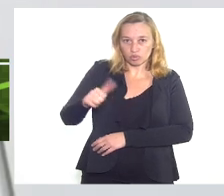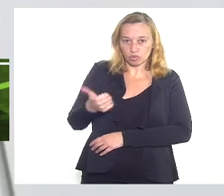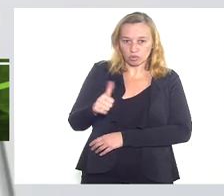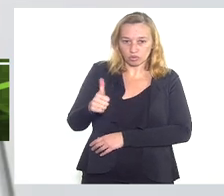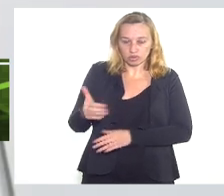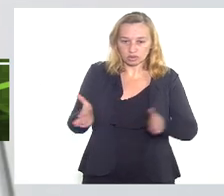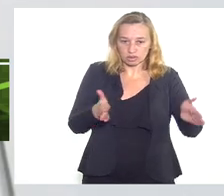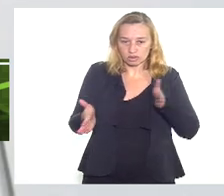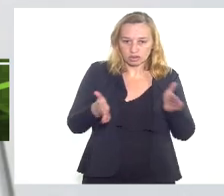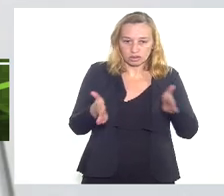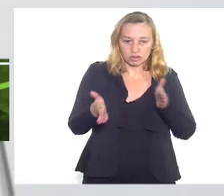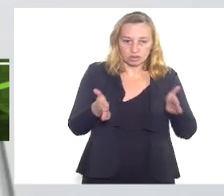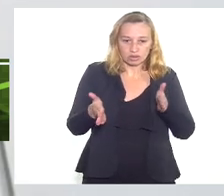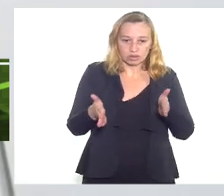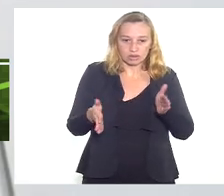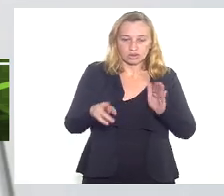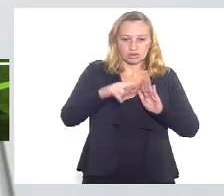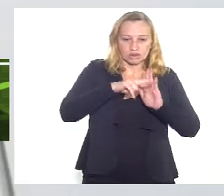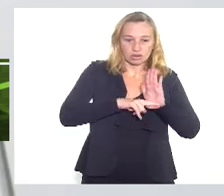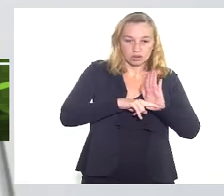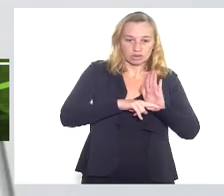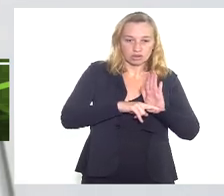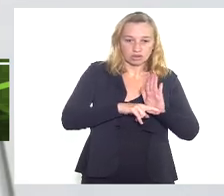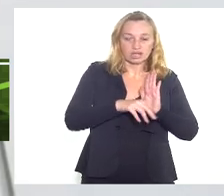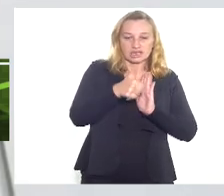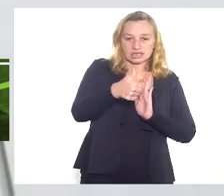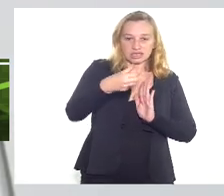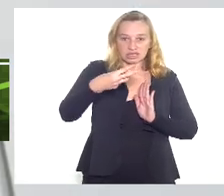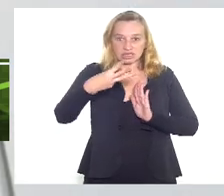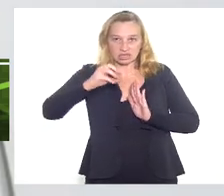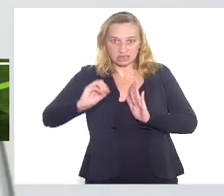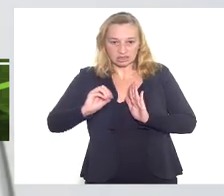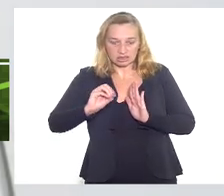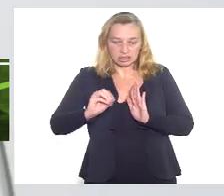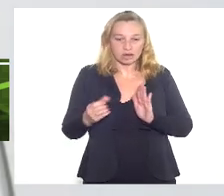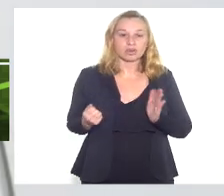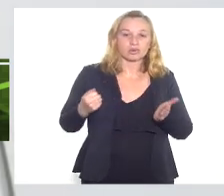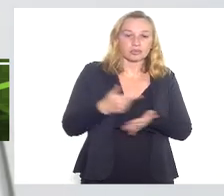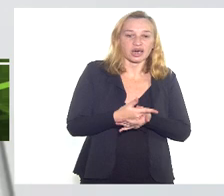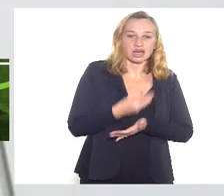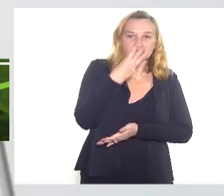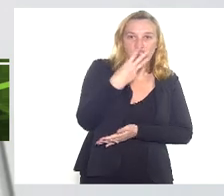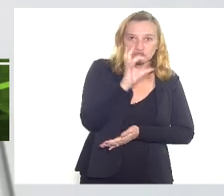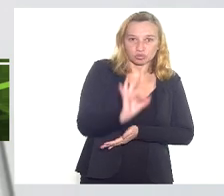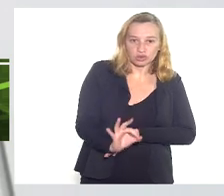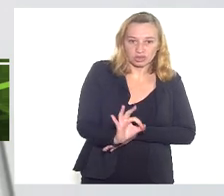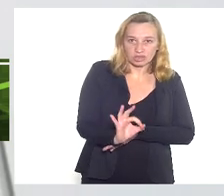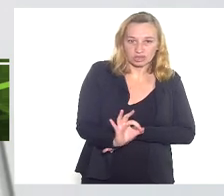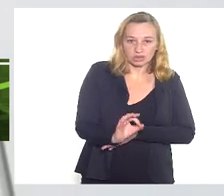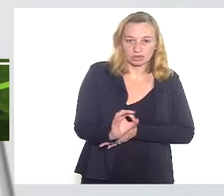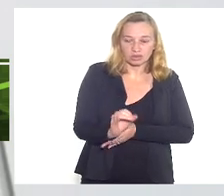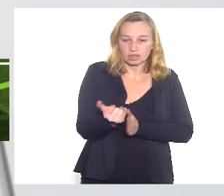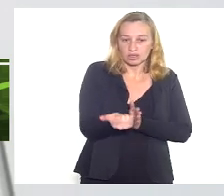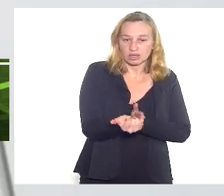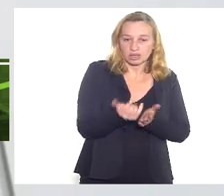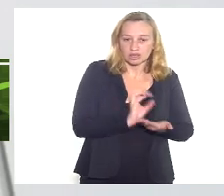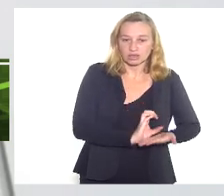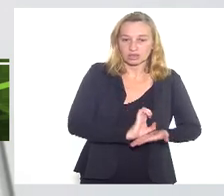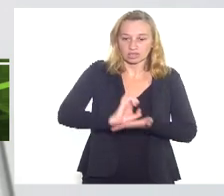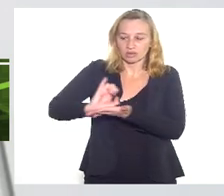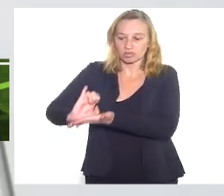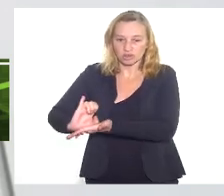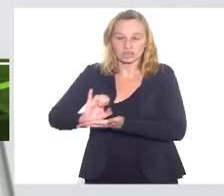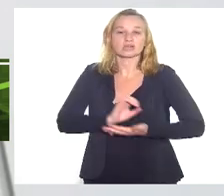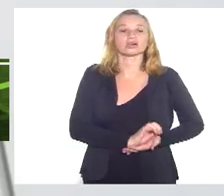Na época, a vigência era do convênio 130, determinava o pagamento de 3% na importação, no momento da